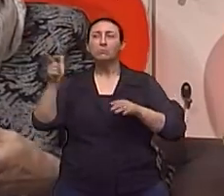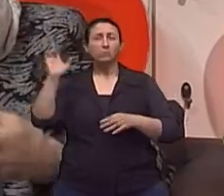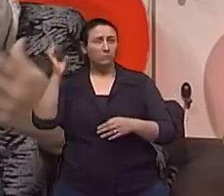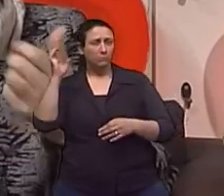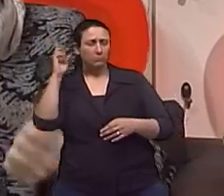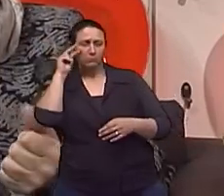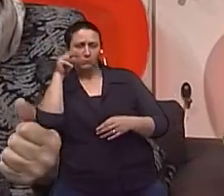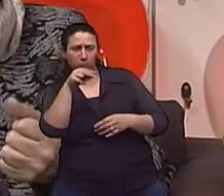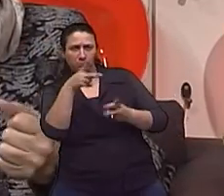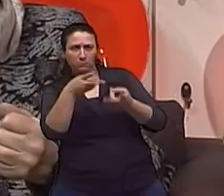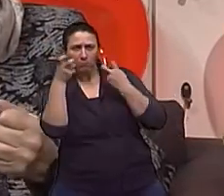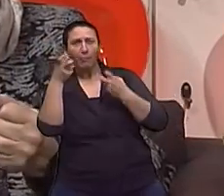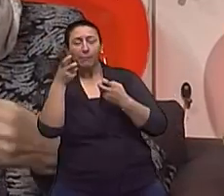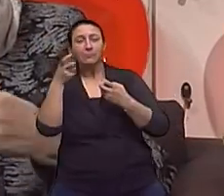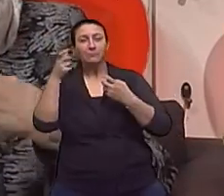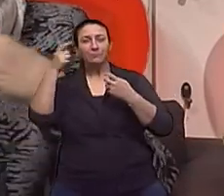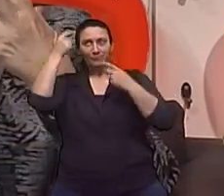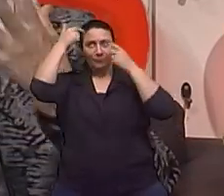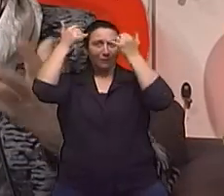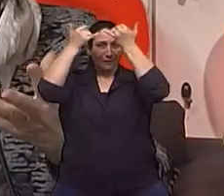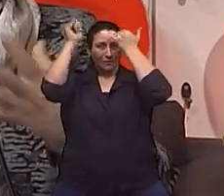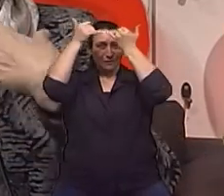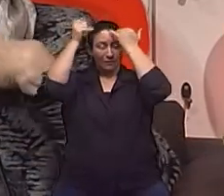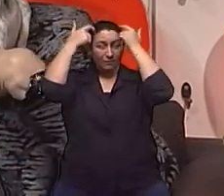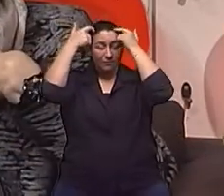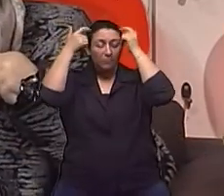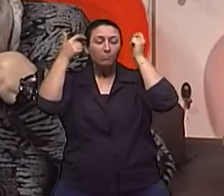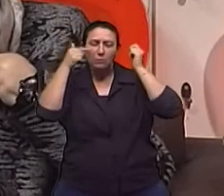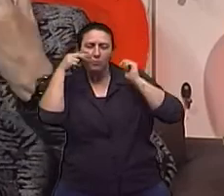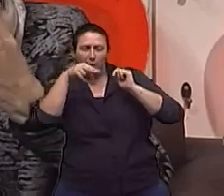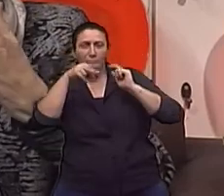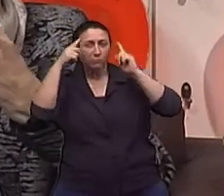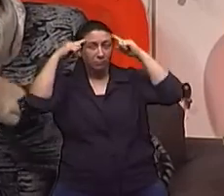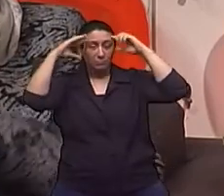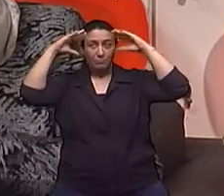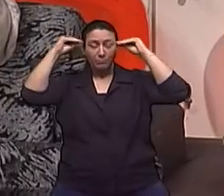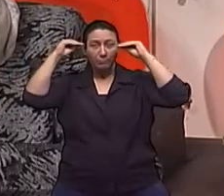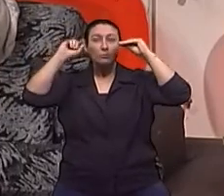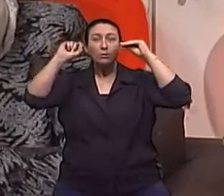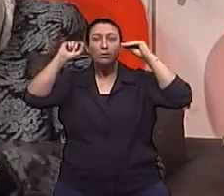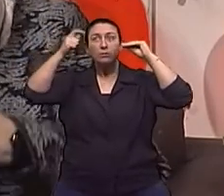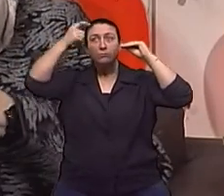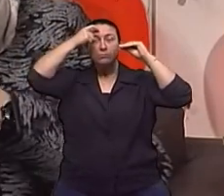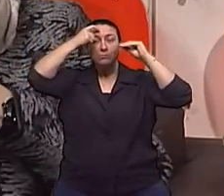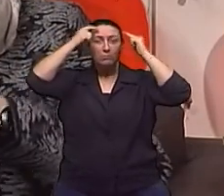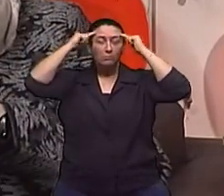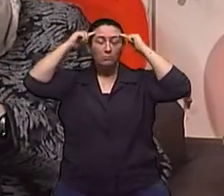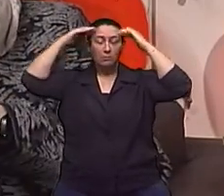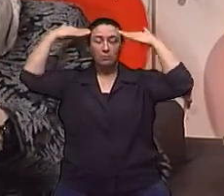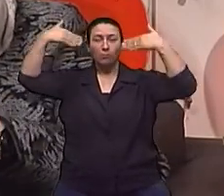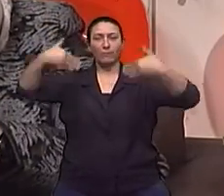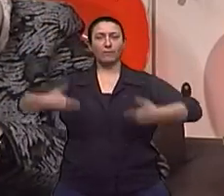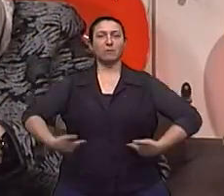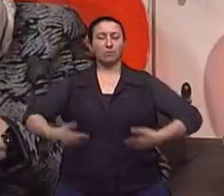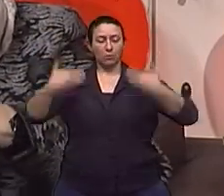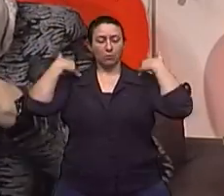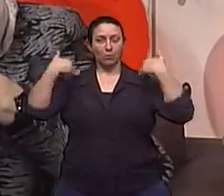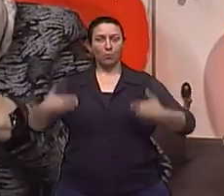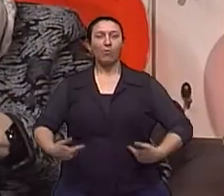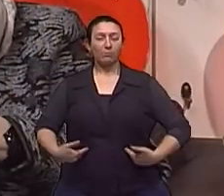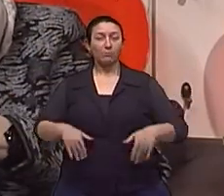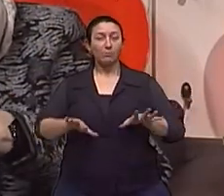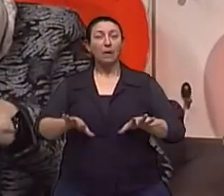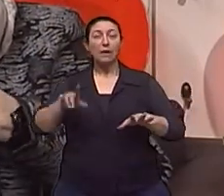convencional de ponta por exemplo a Neurologia a consciência o que nós somos é o cérebro físico o nós já achamos